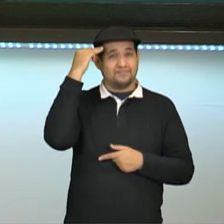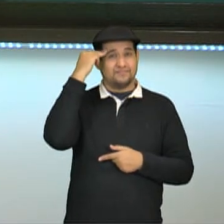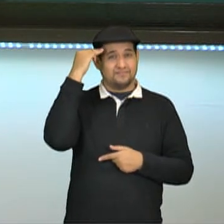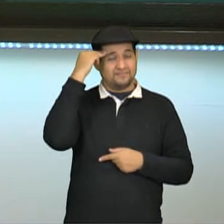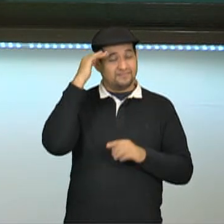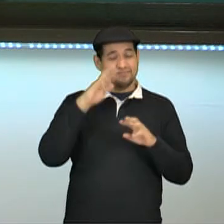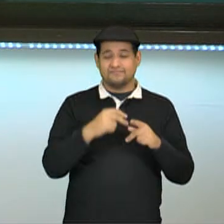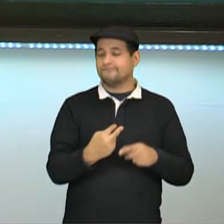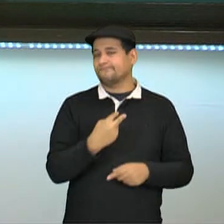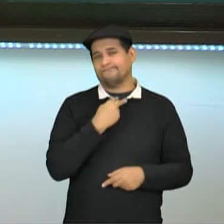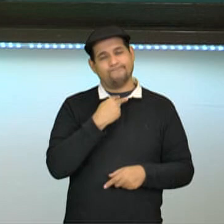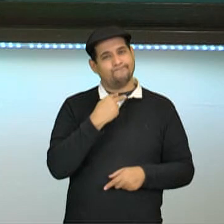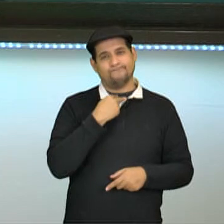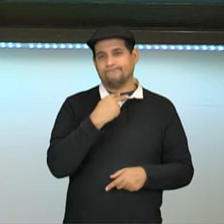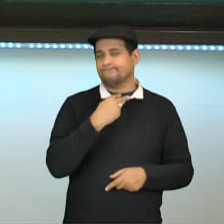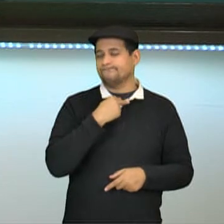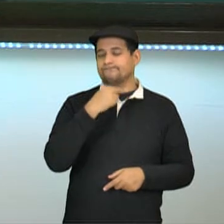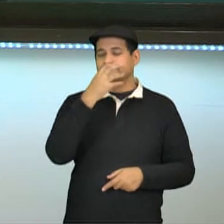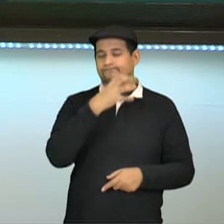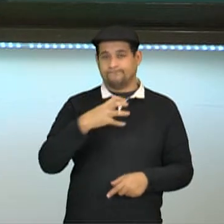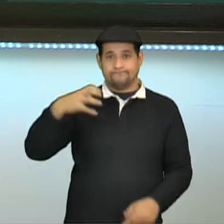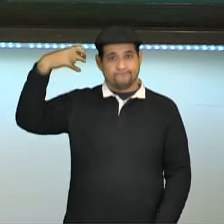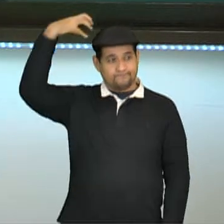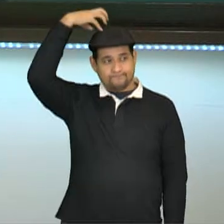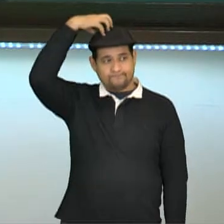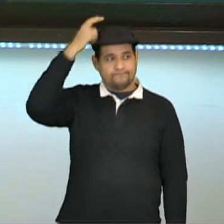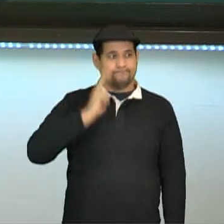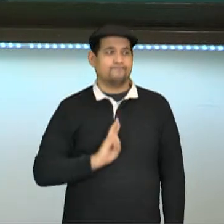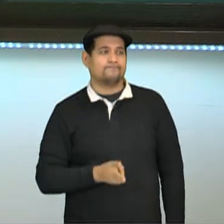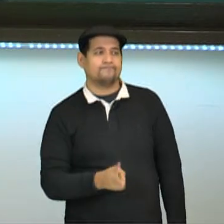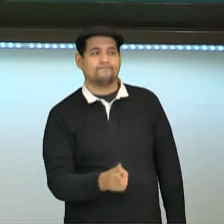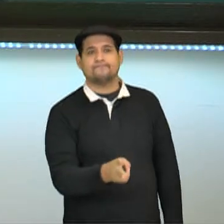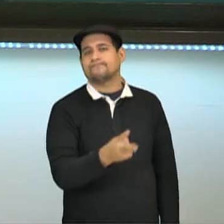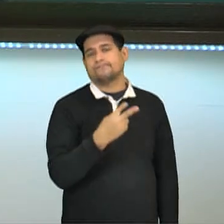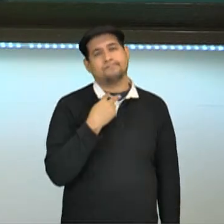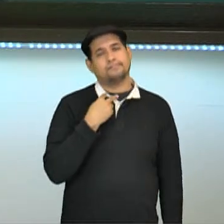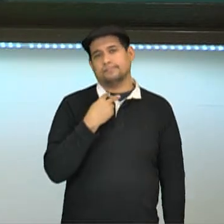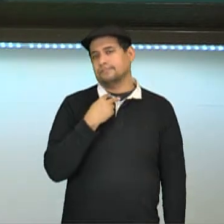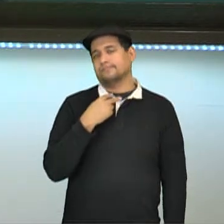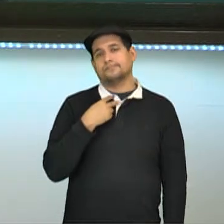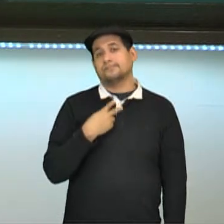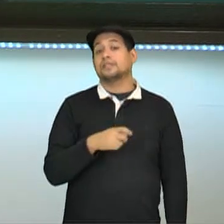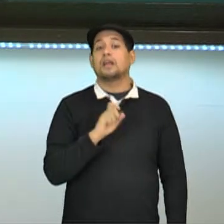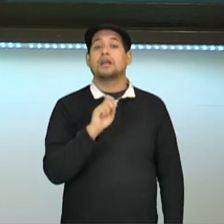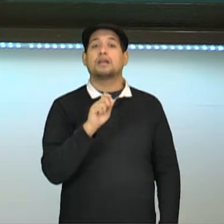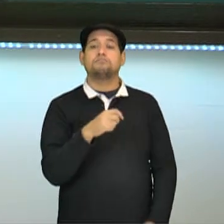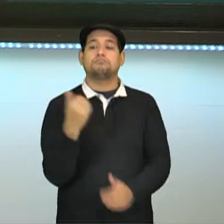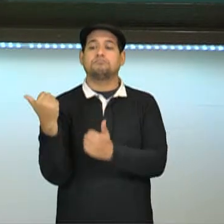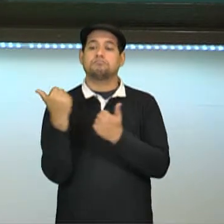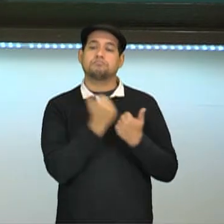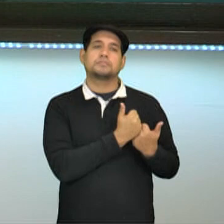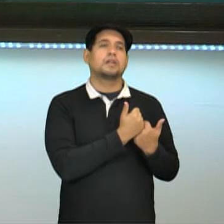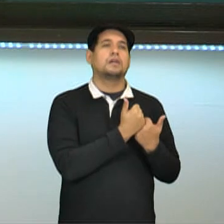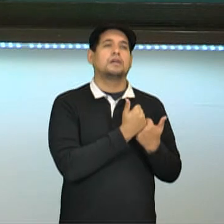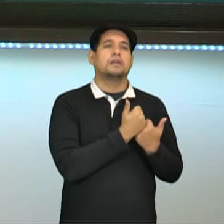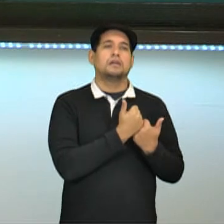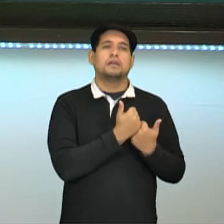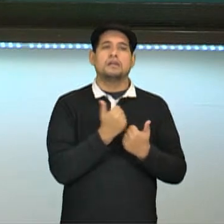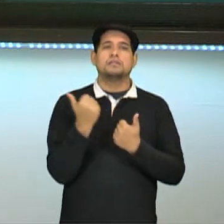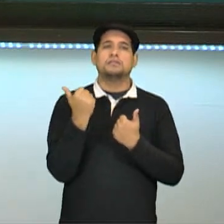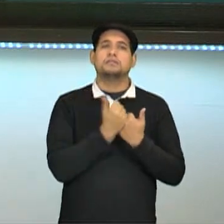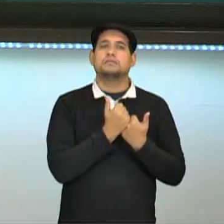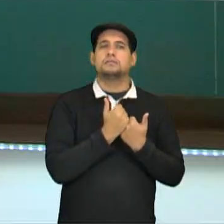totalmente impossibilitada de continuar reinando. Quem vai assumir o lugar,